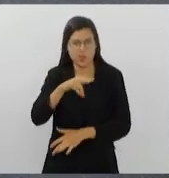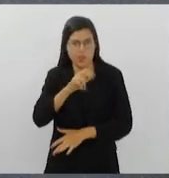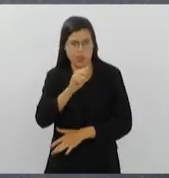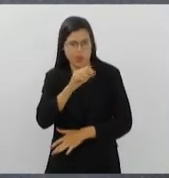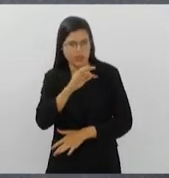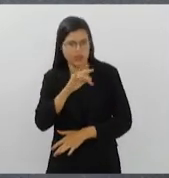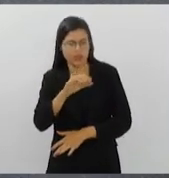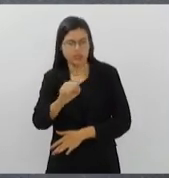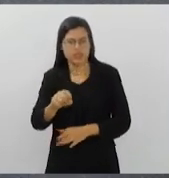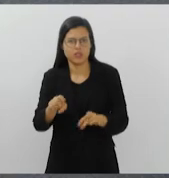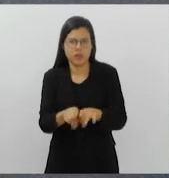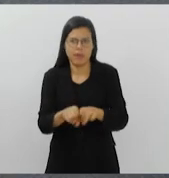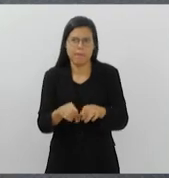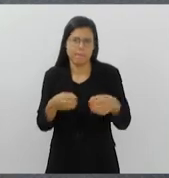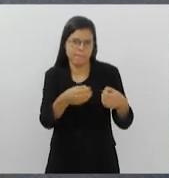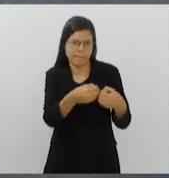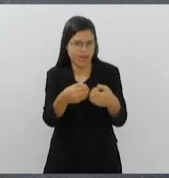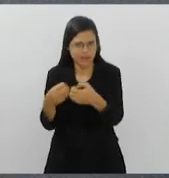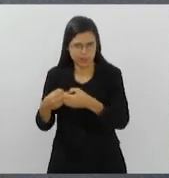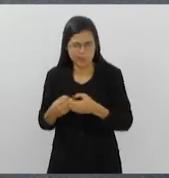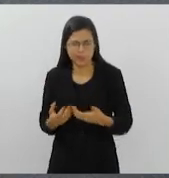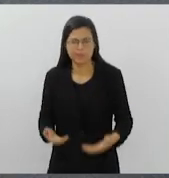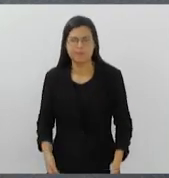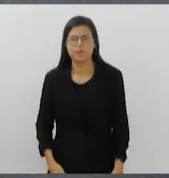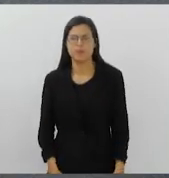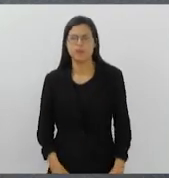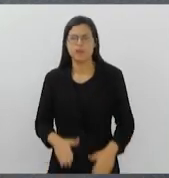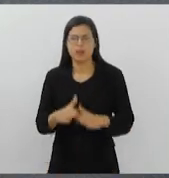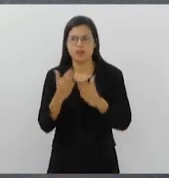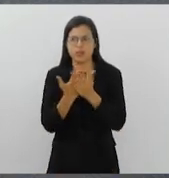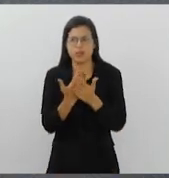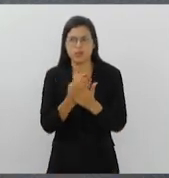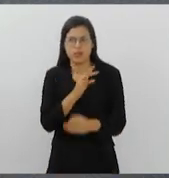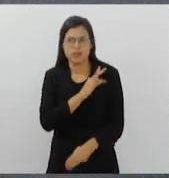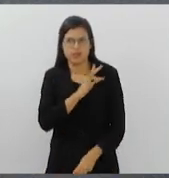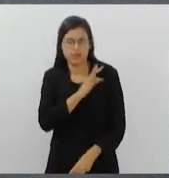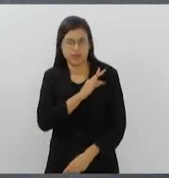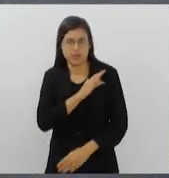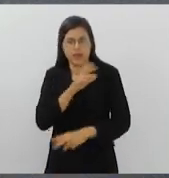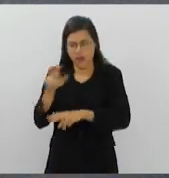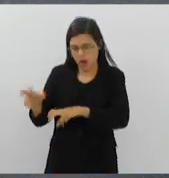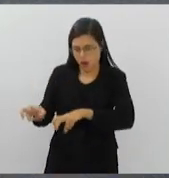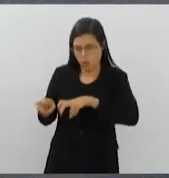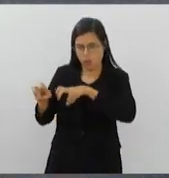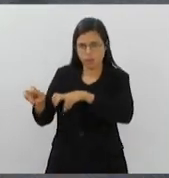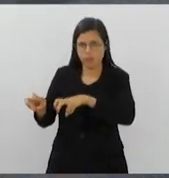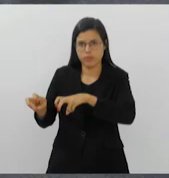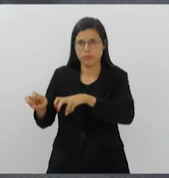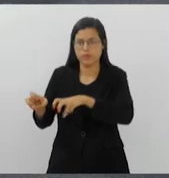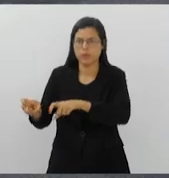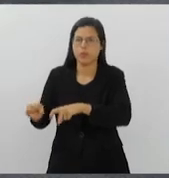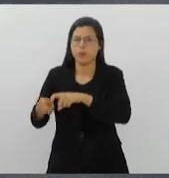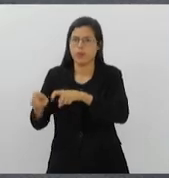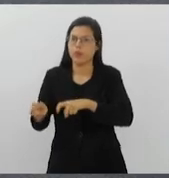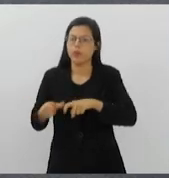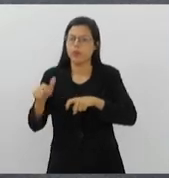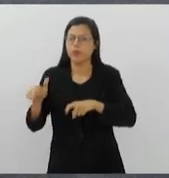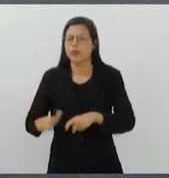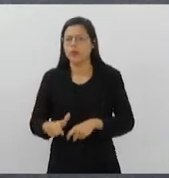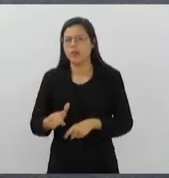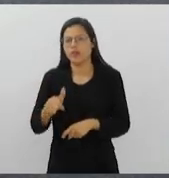no seu entorno. A Escola Técnica em Agropecuária e Meio Ambiente tem como